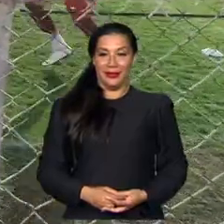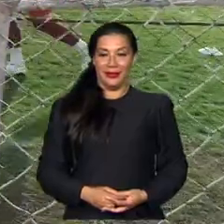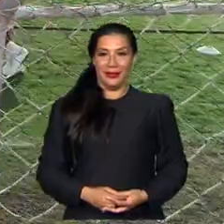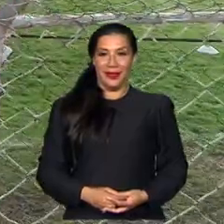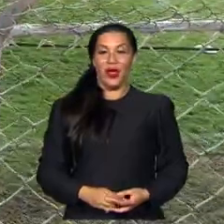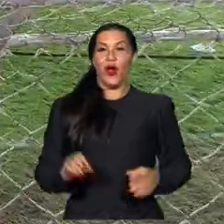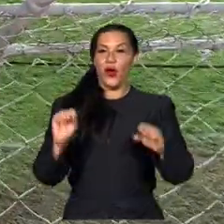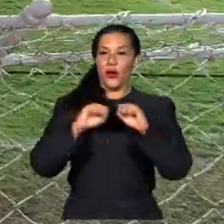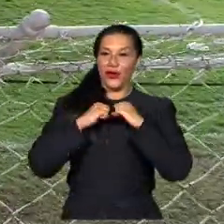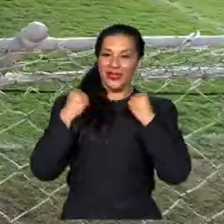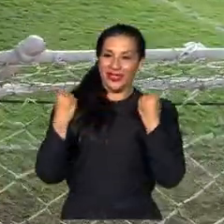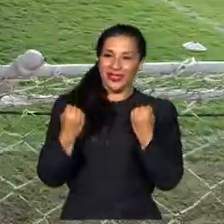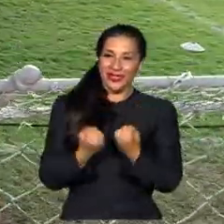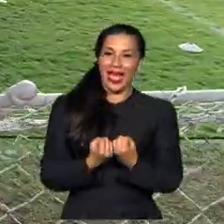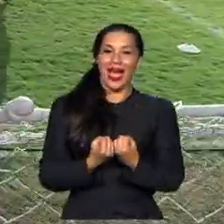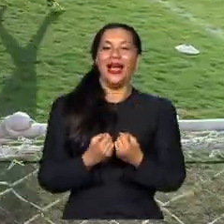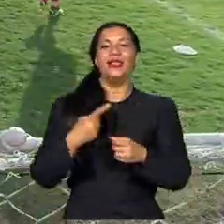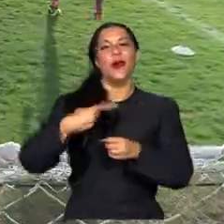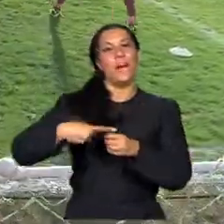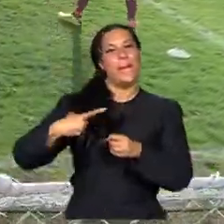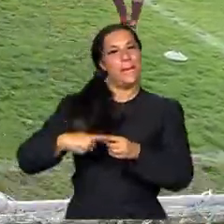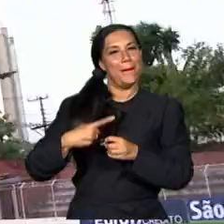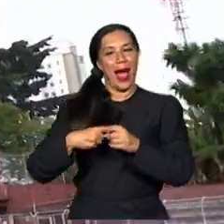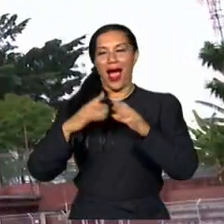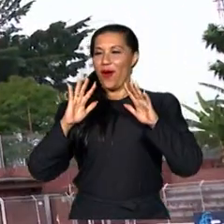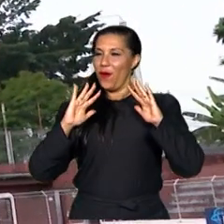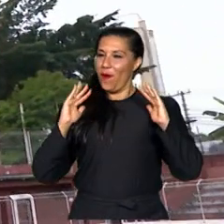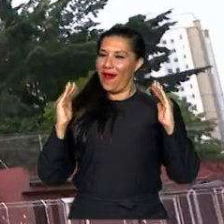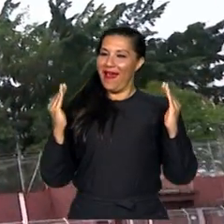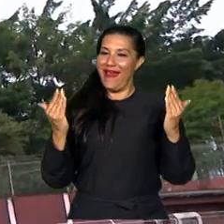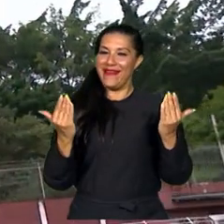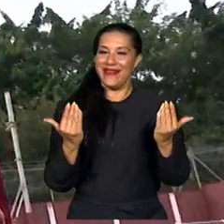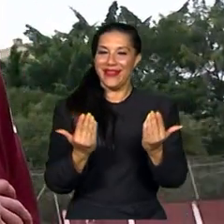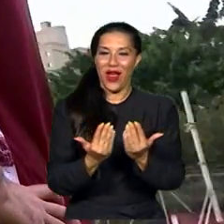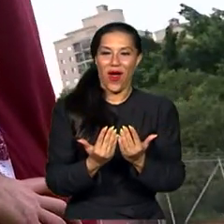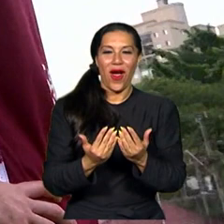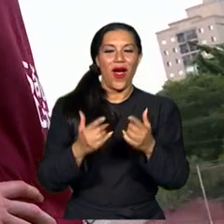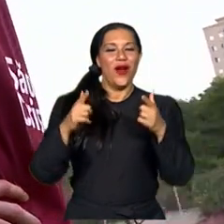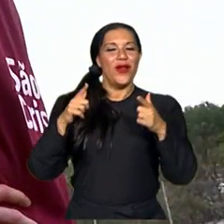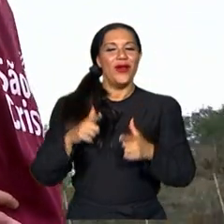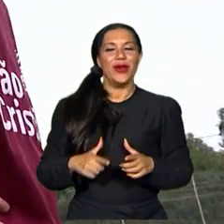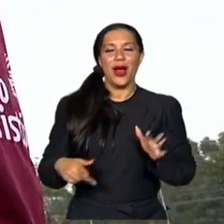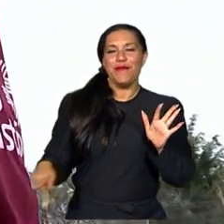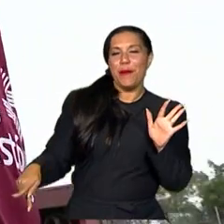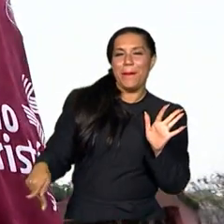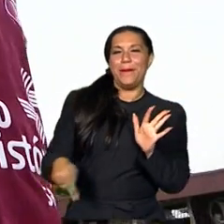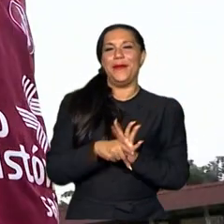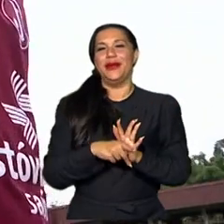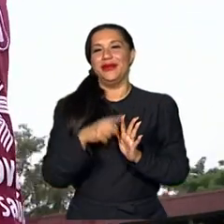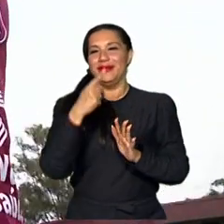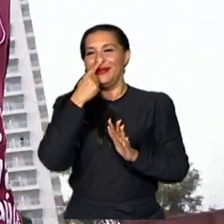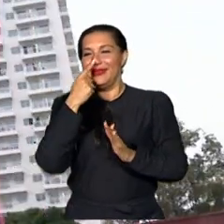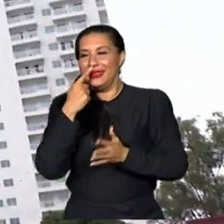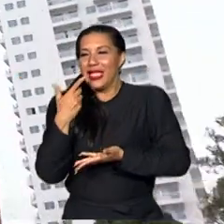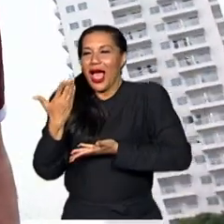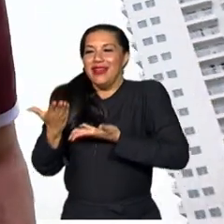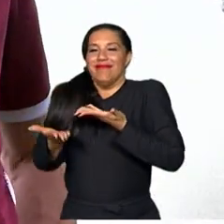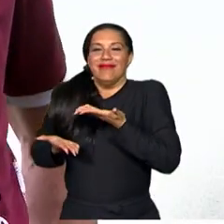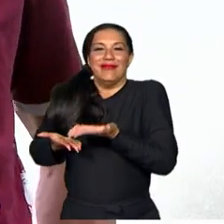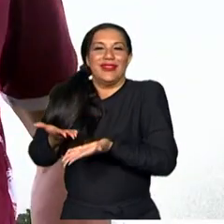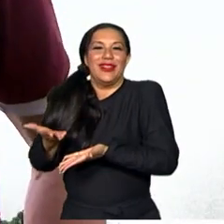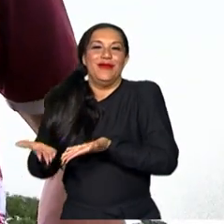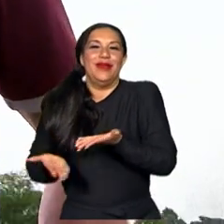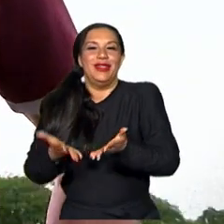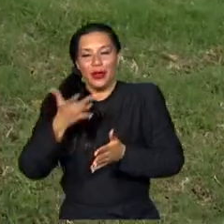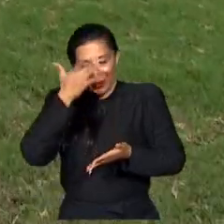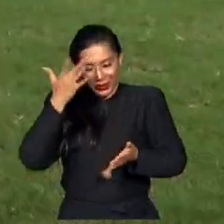Um estádio que tem um bairro ao seu redor. É o lugar de pertencimento e de acolhimento que todo